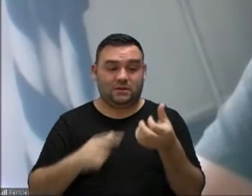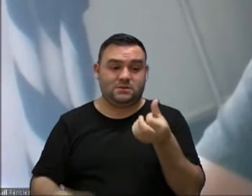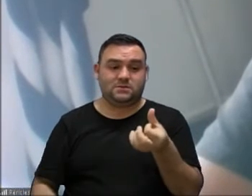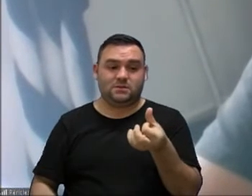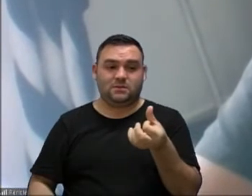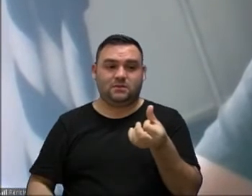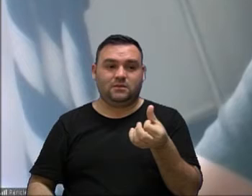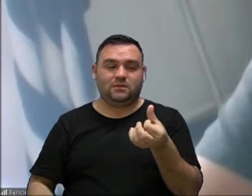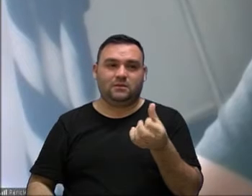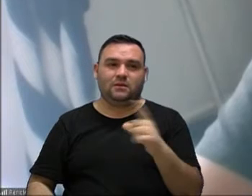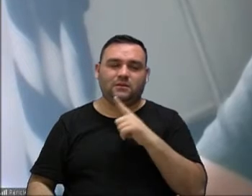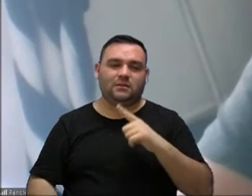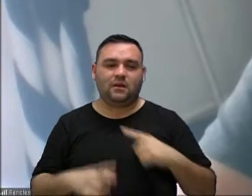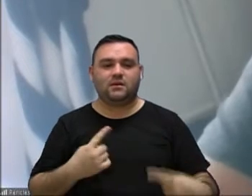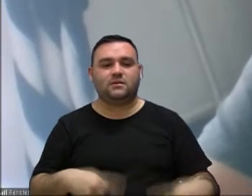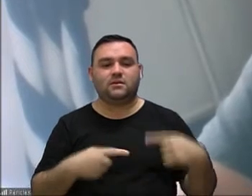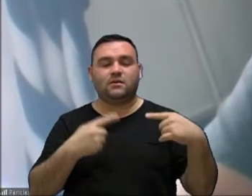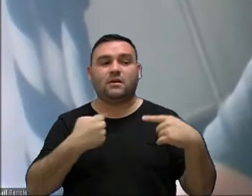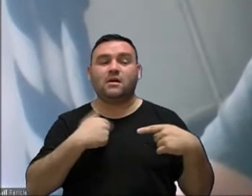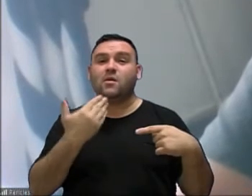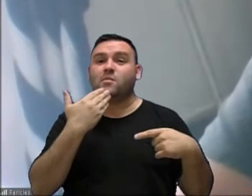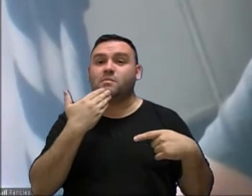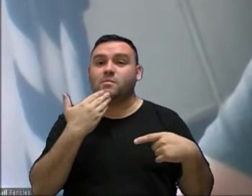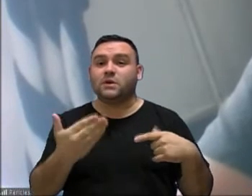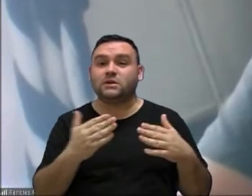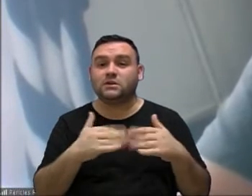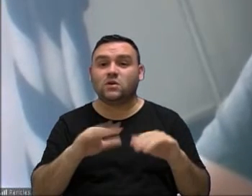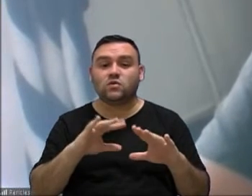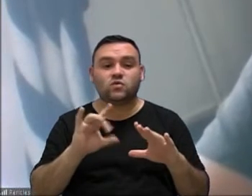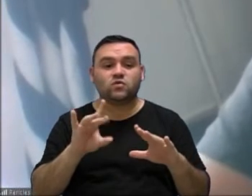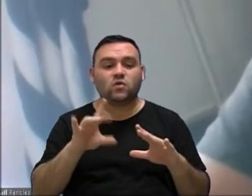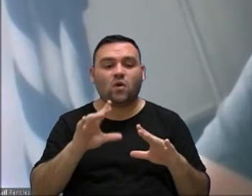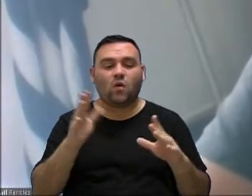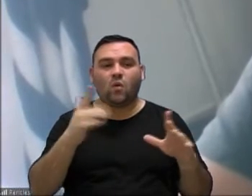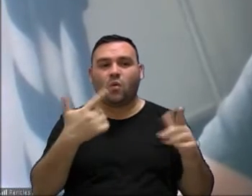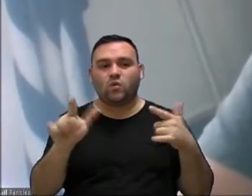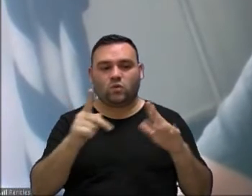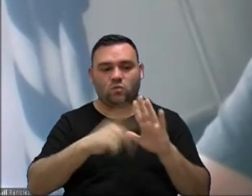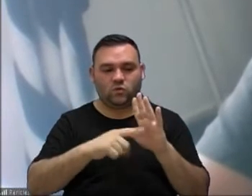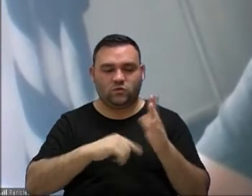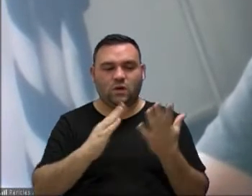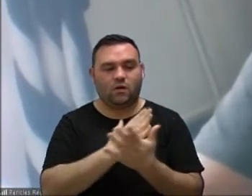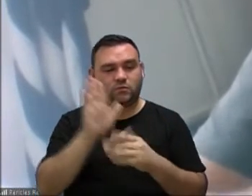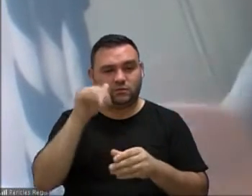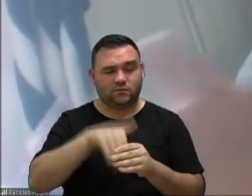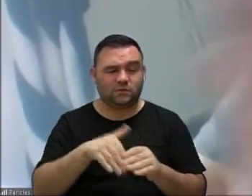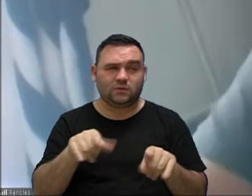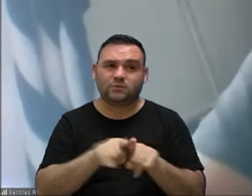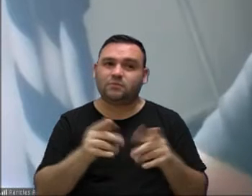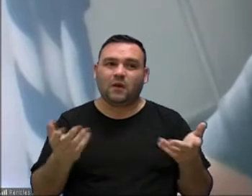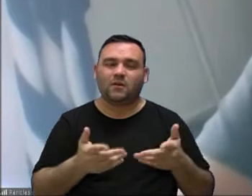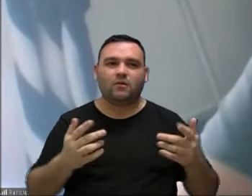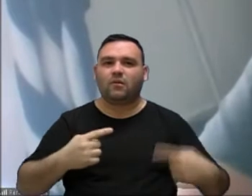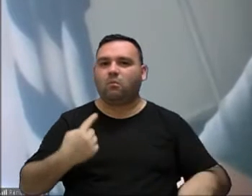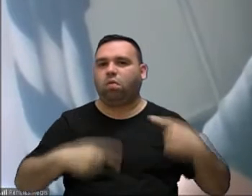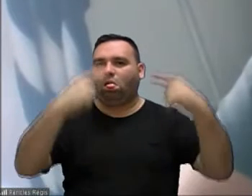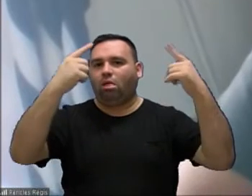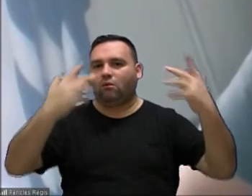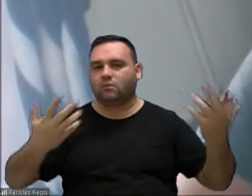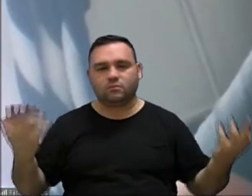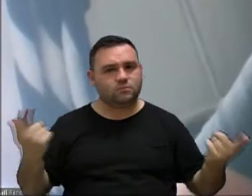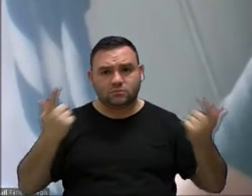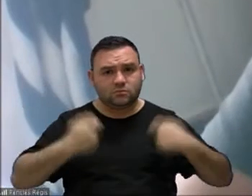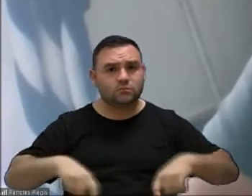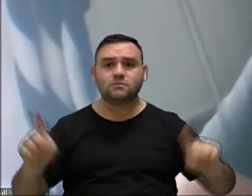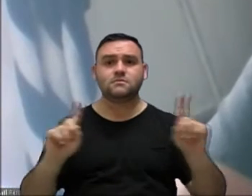fazendo o debate eu só pedi para que chamasse os outros porque ia ter projeto que ia ter votação e fez essa tempestade